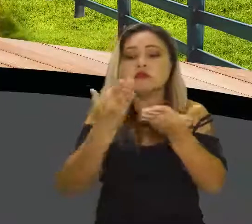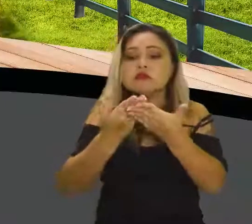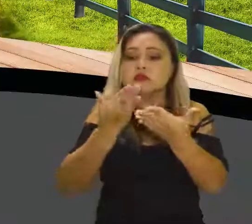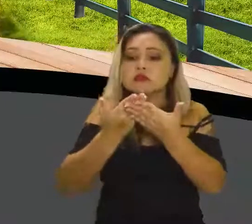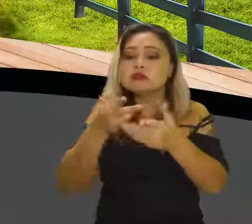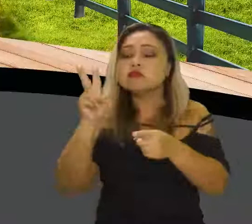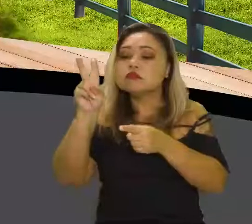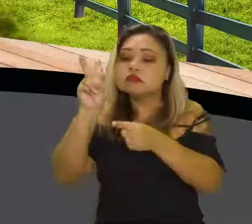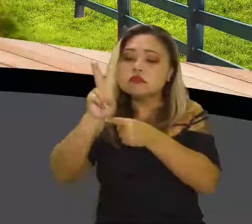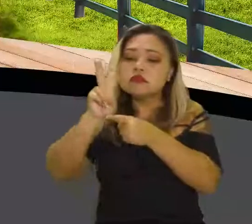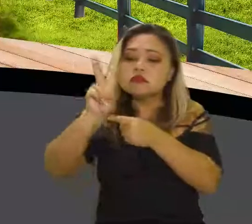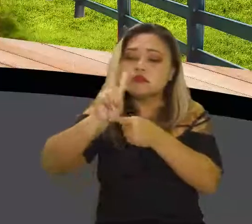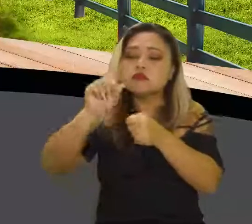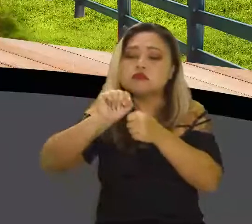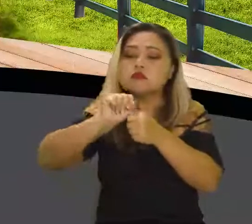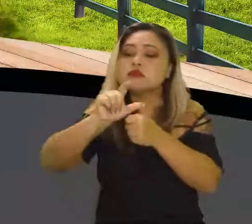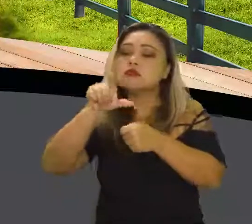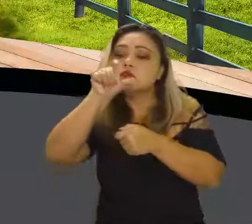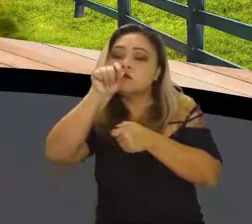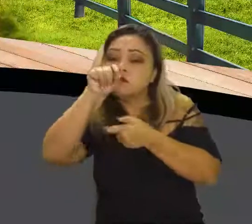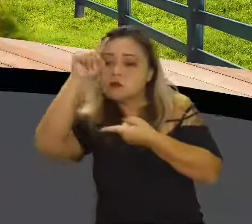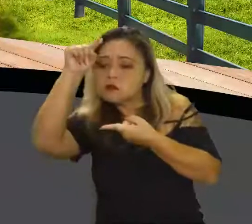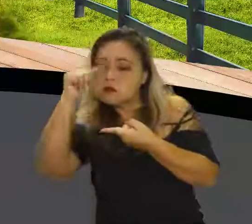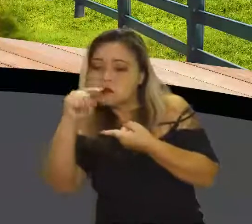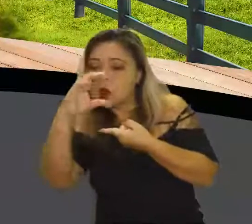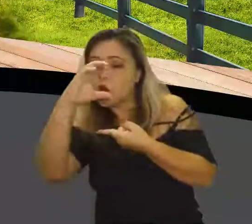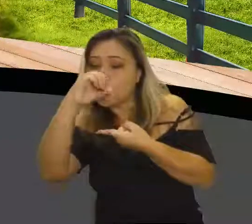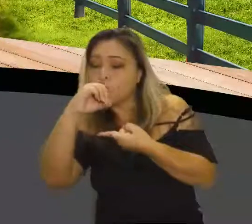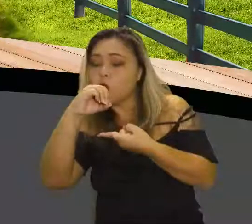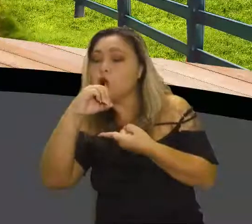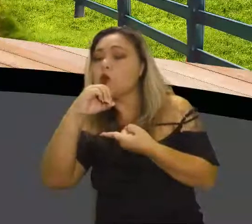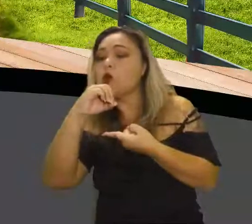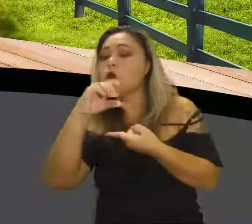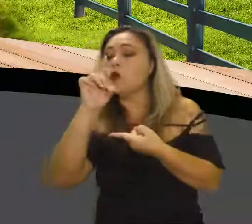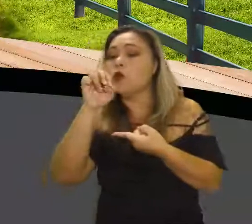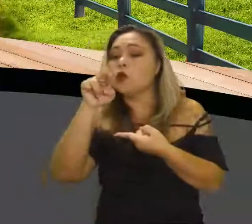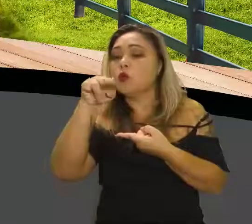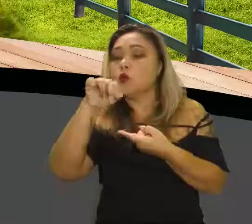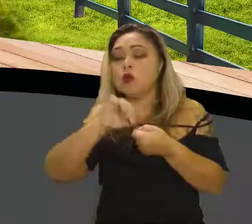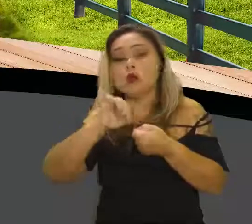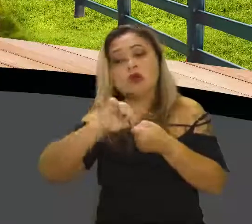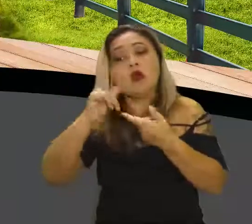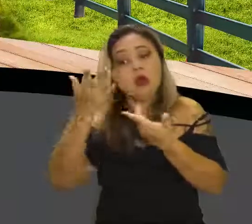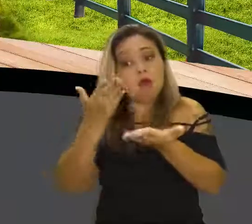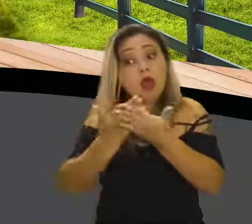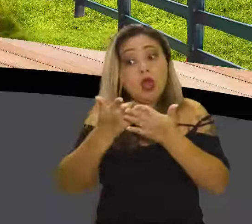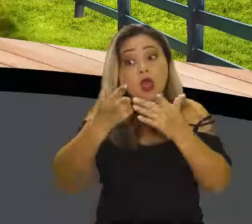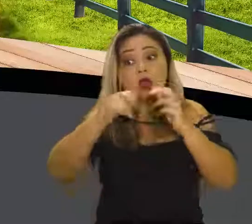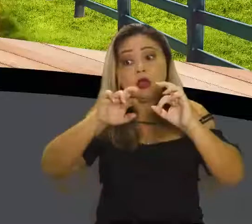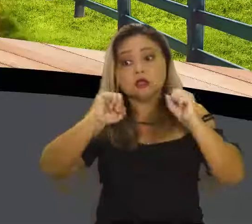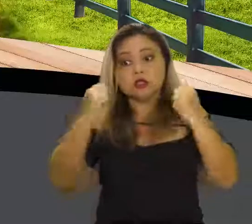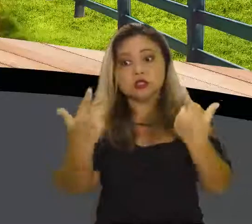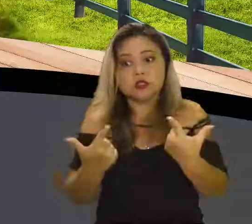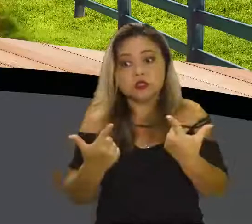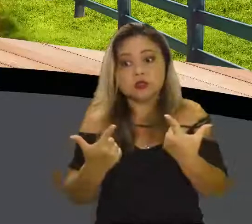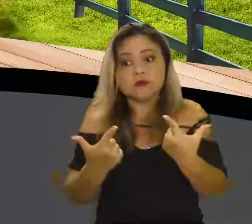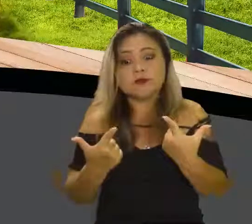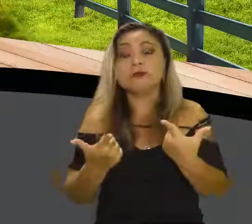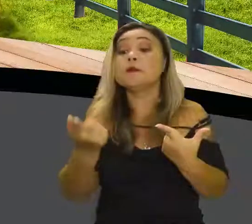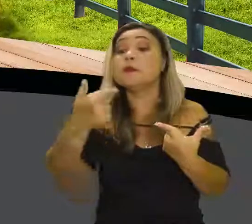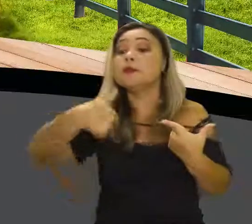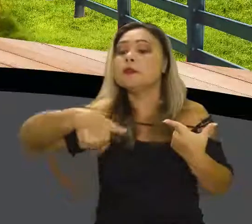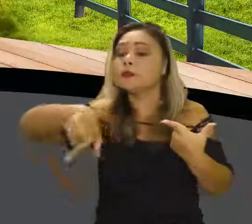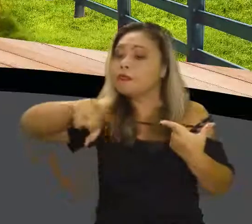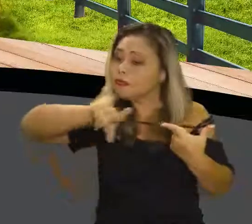codornicultura, criação de codornas. Aqui vai ser uma aula geral. Aí o que eu peço para vocês?